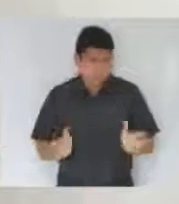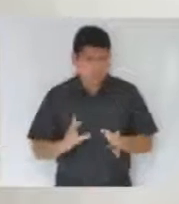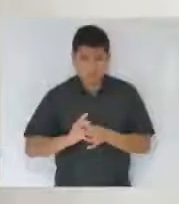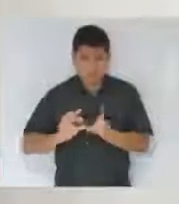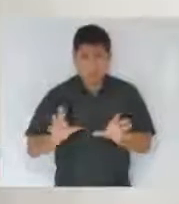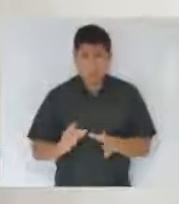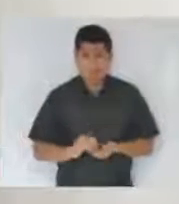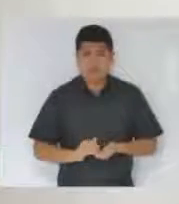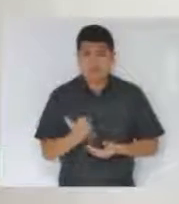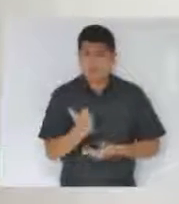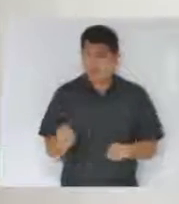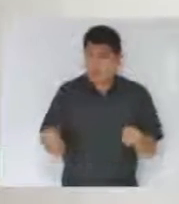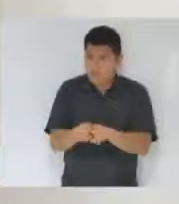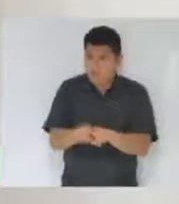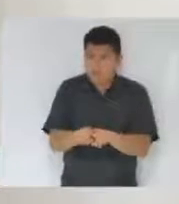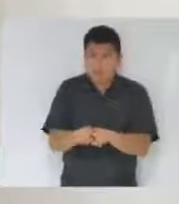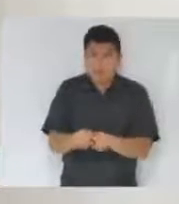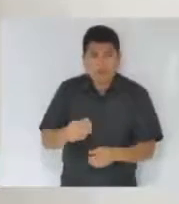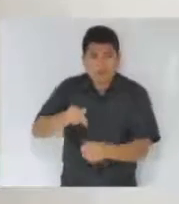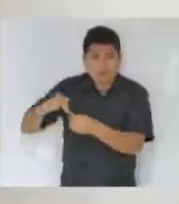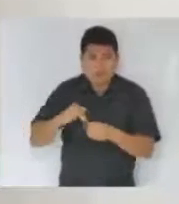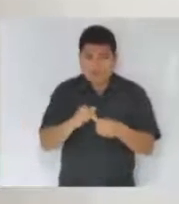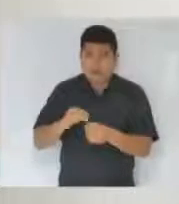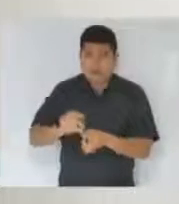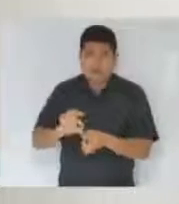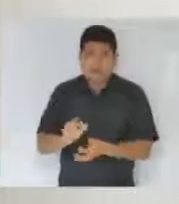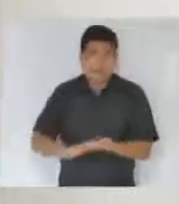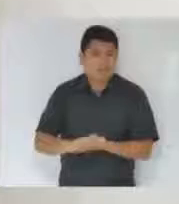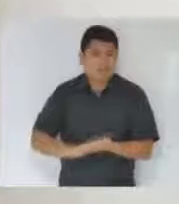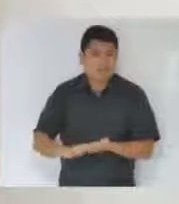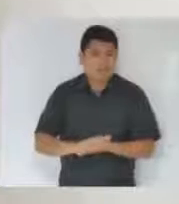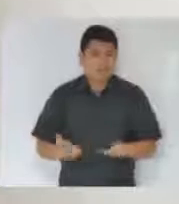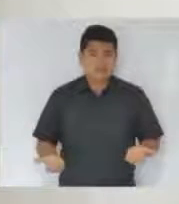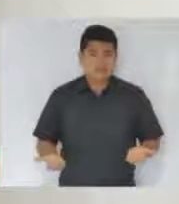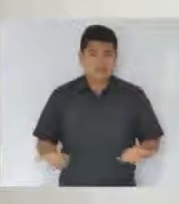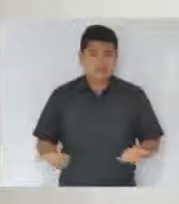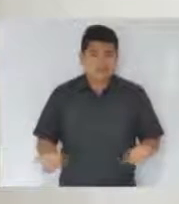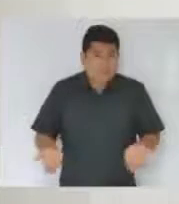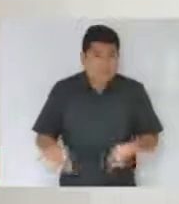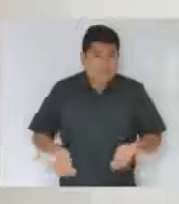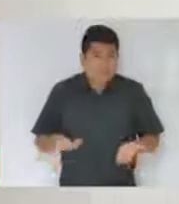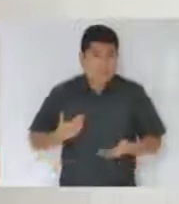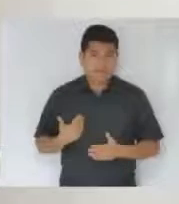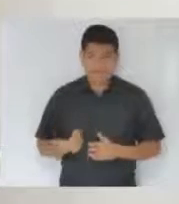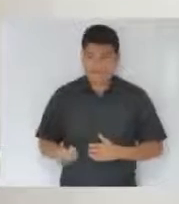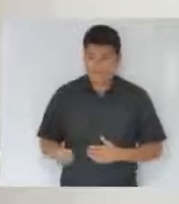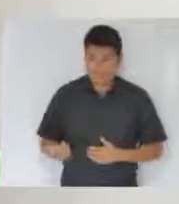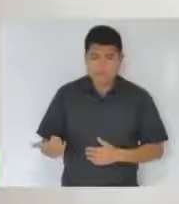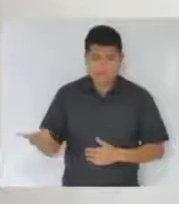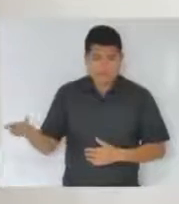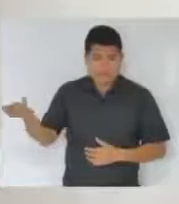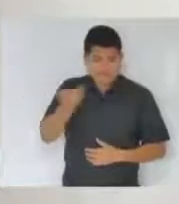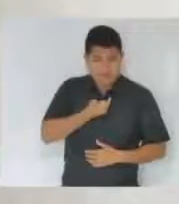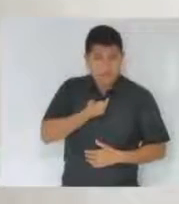os convênios com os municípios não foram feitos. E daí hoje, me foi dito nessa reunião, deputado Berlanda,